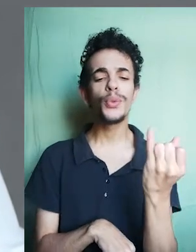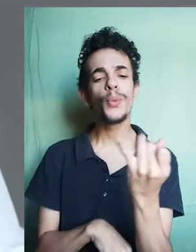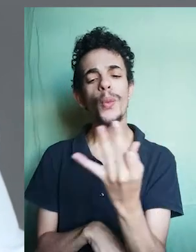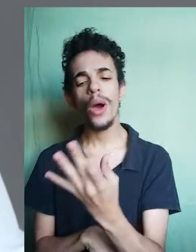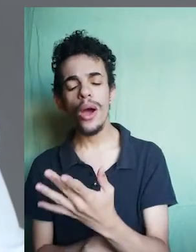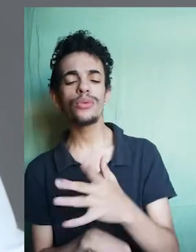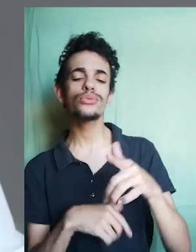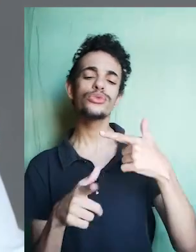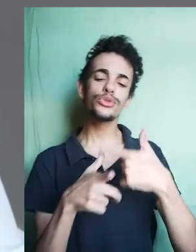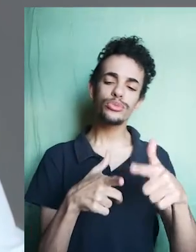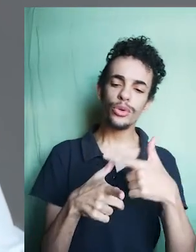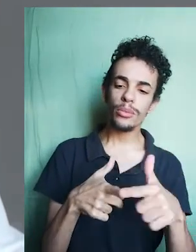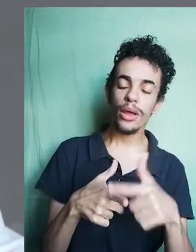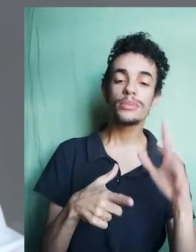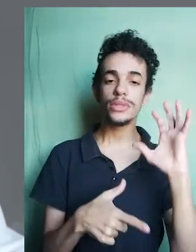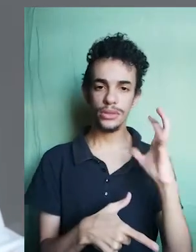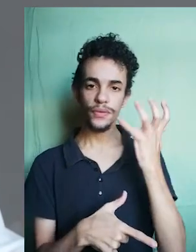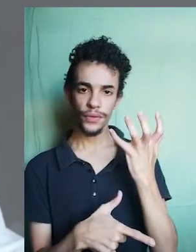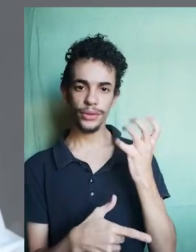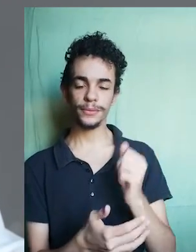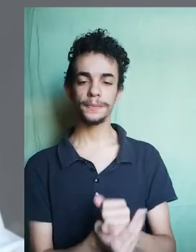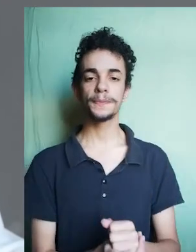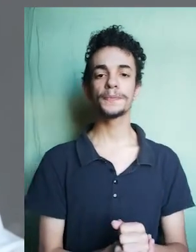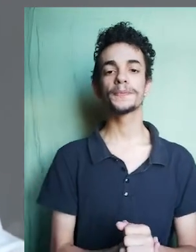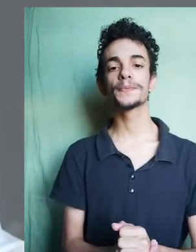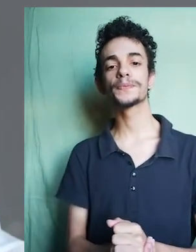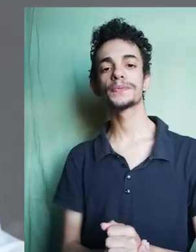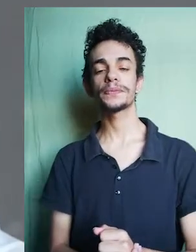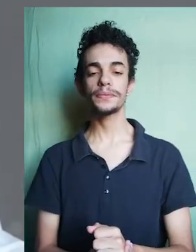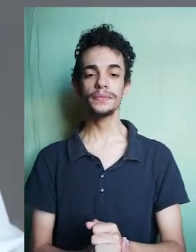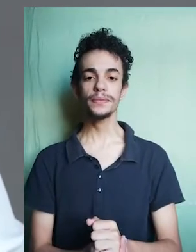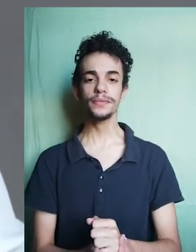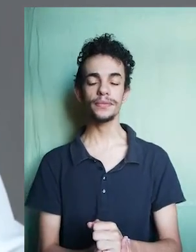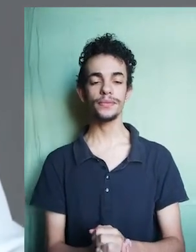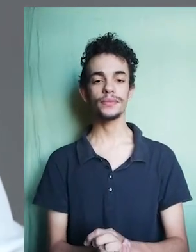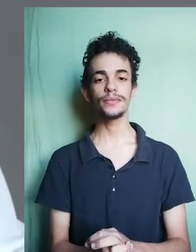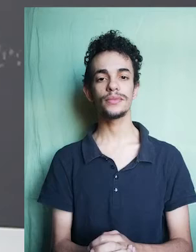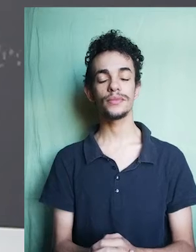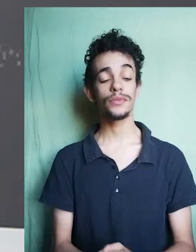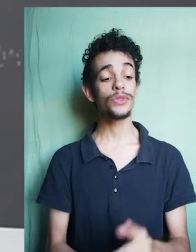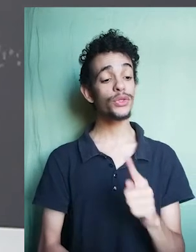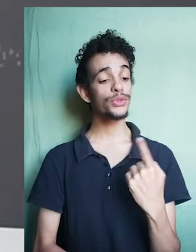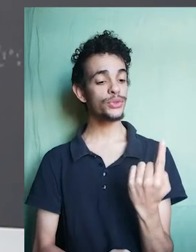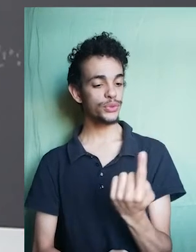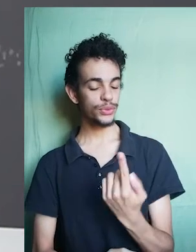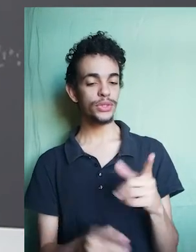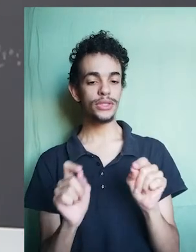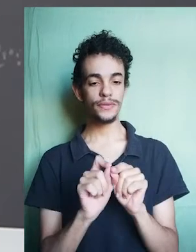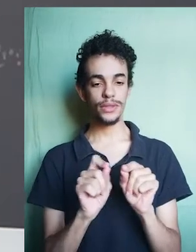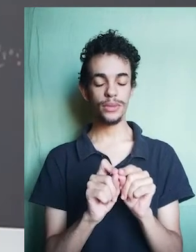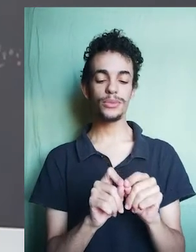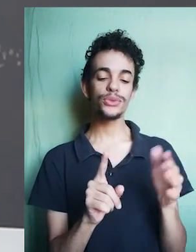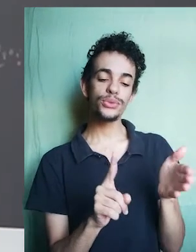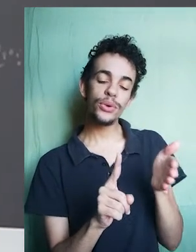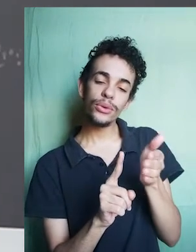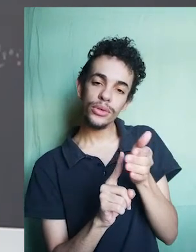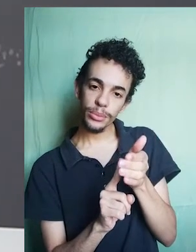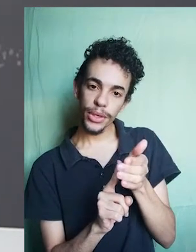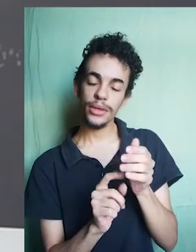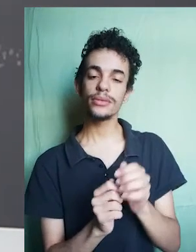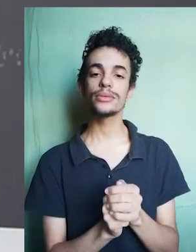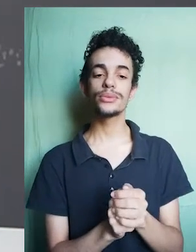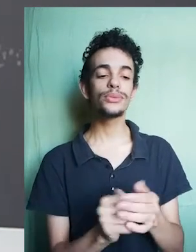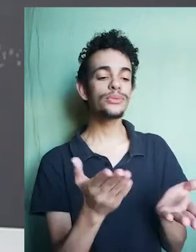aqui, e após essa conversa com essa mulher, a gente identifica qual é a necessidade que ela tem. Nós fazemos o acolhimento dessa mulher,